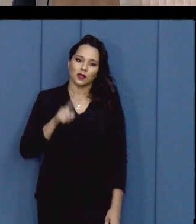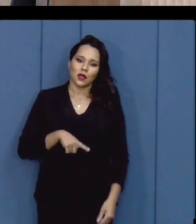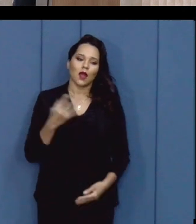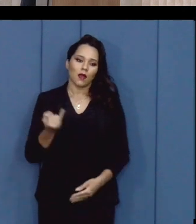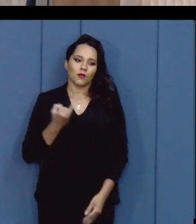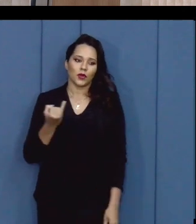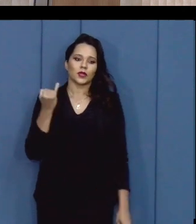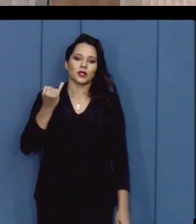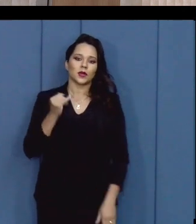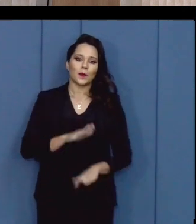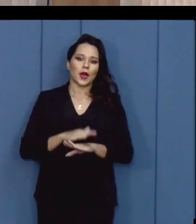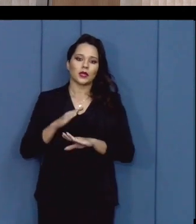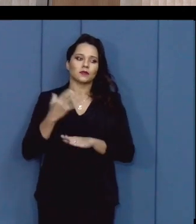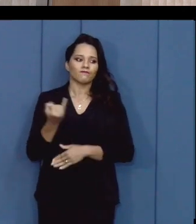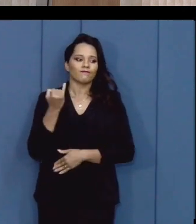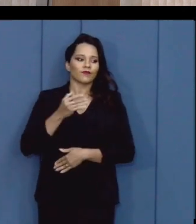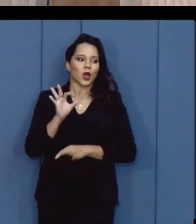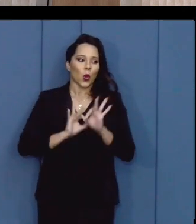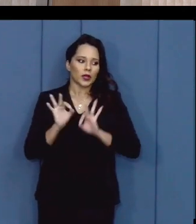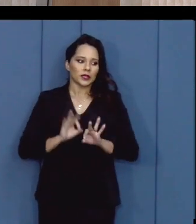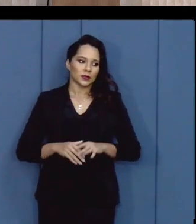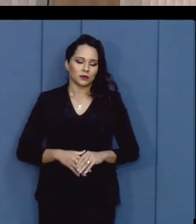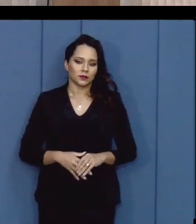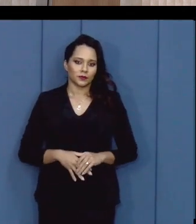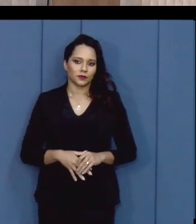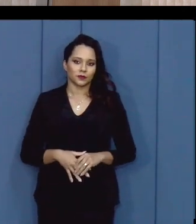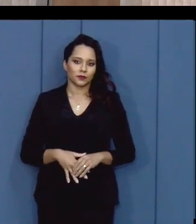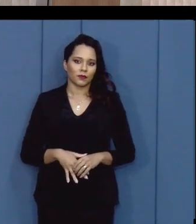é a fundamentação mais importante da organização.